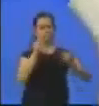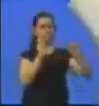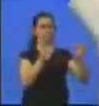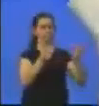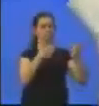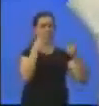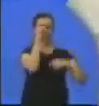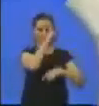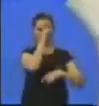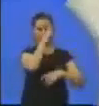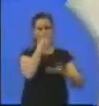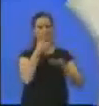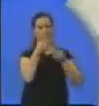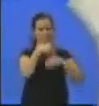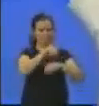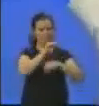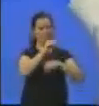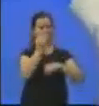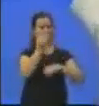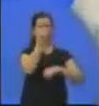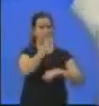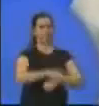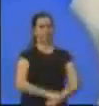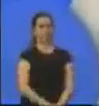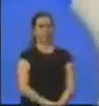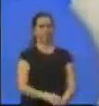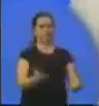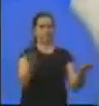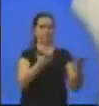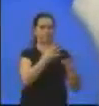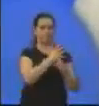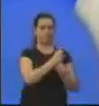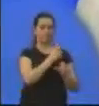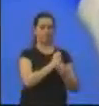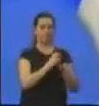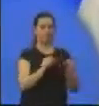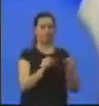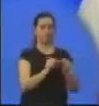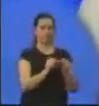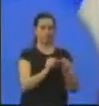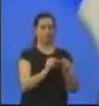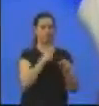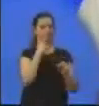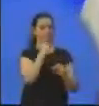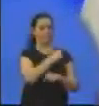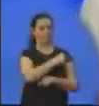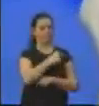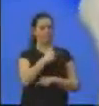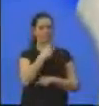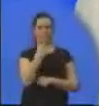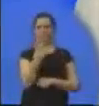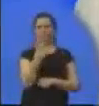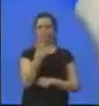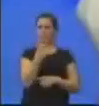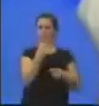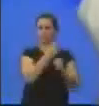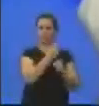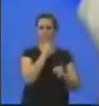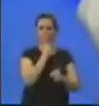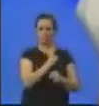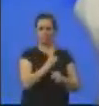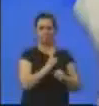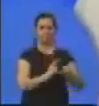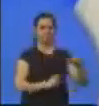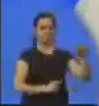mas é sempre bom reforçar. Então, fazemos a conta e descobrimos que dá menos 2 o resultado,